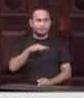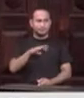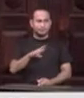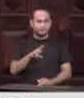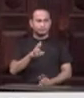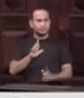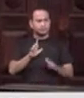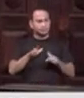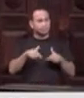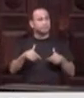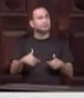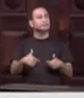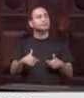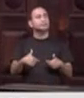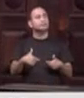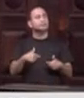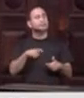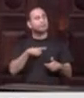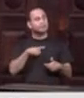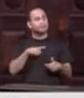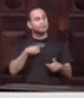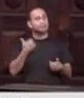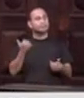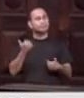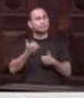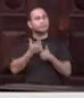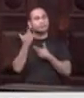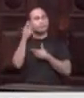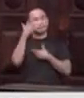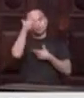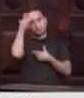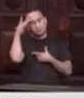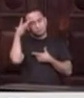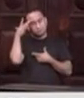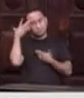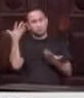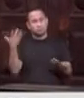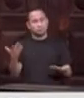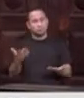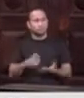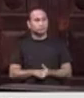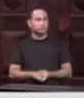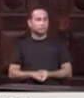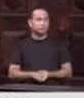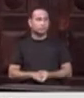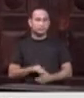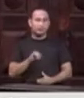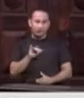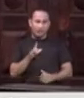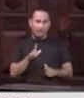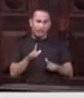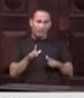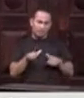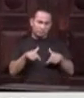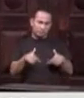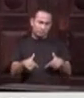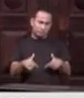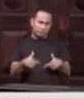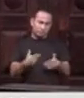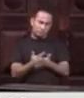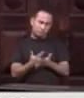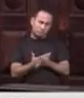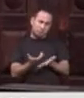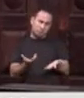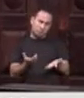atividades, eles terão que ser substituídos por alguém, a não ser que essas atividades sejam encerradas.